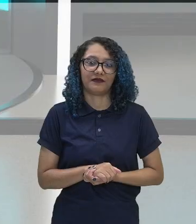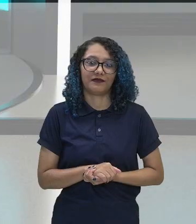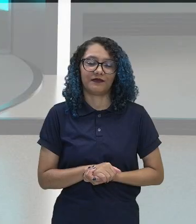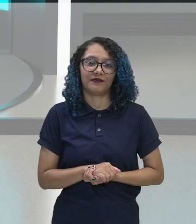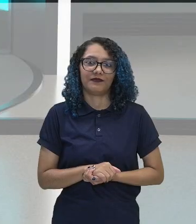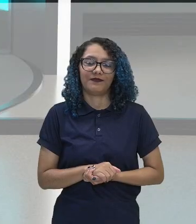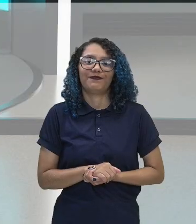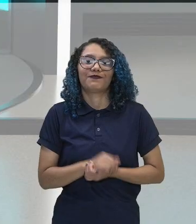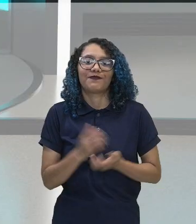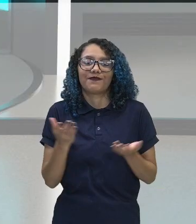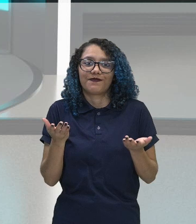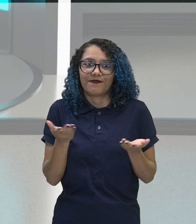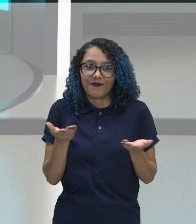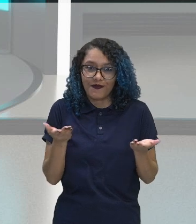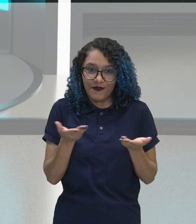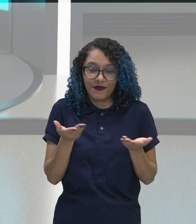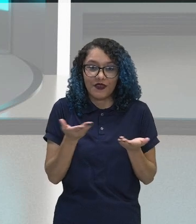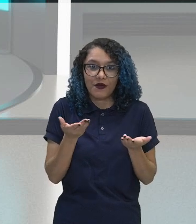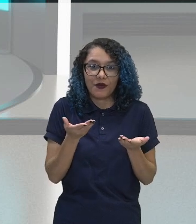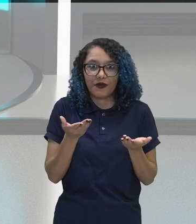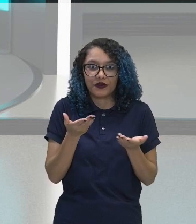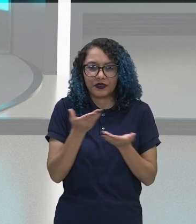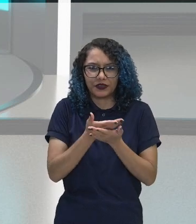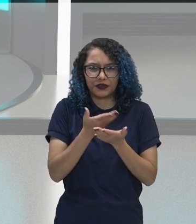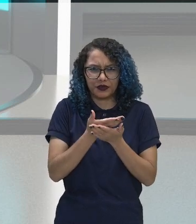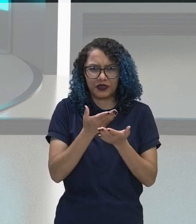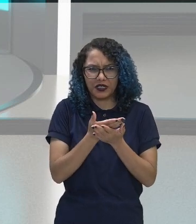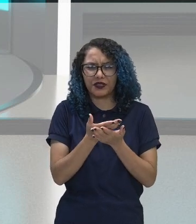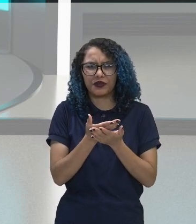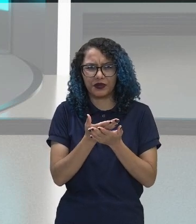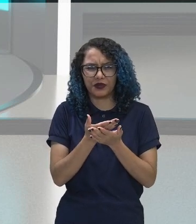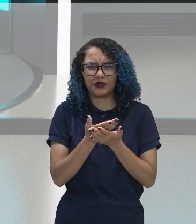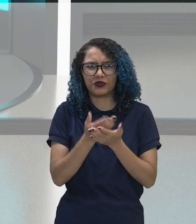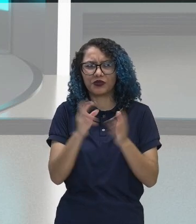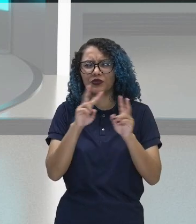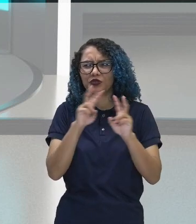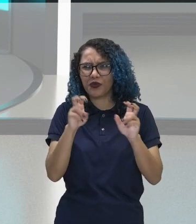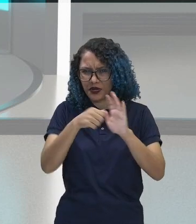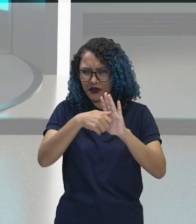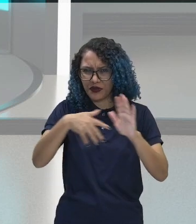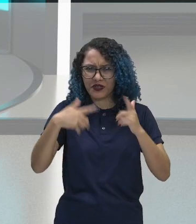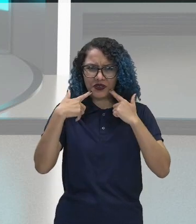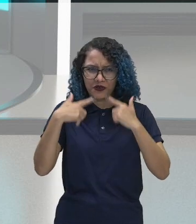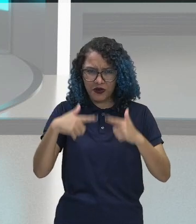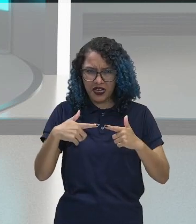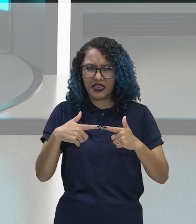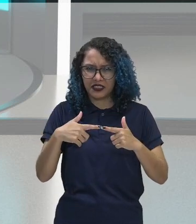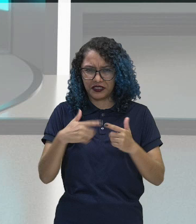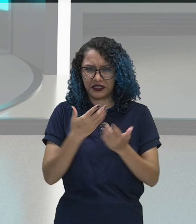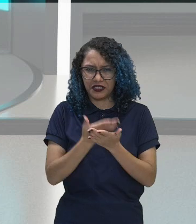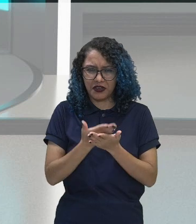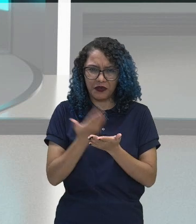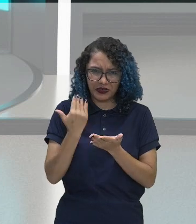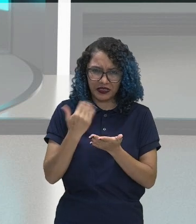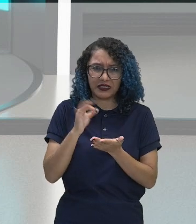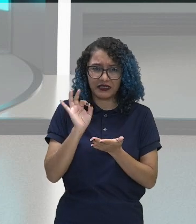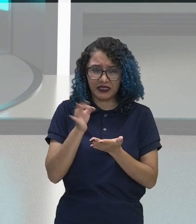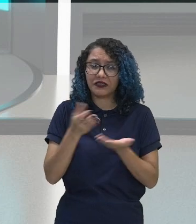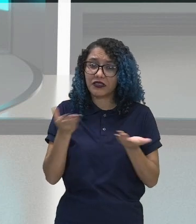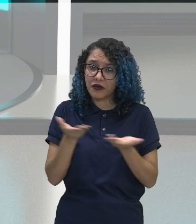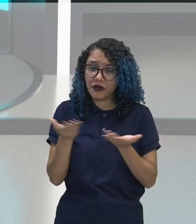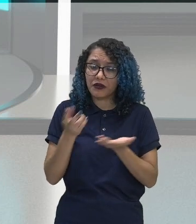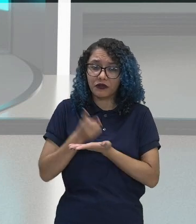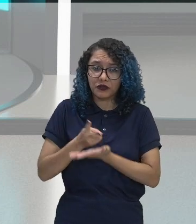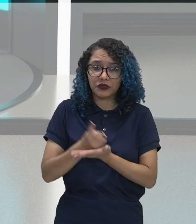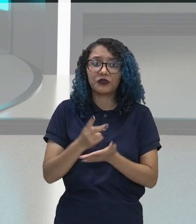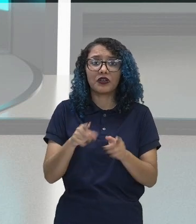Muito bem, nós estamos estudando várias aulas a respeito de figuras de linguagem. Vamos continuar hoje com